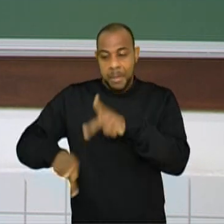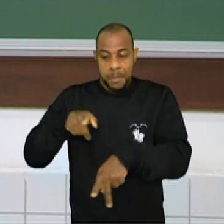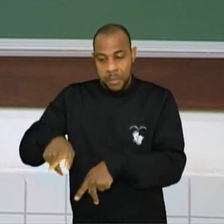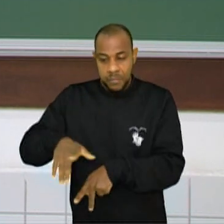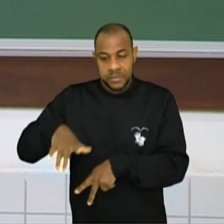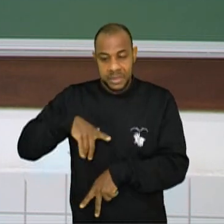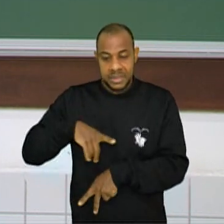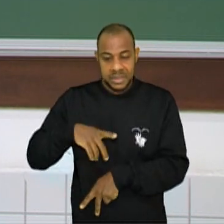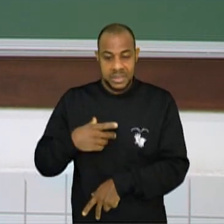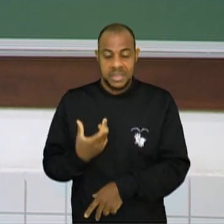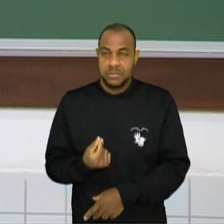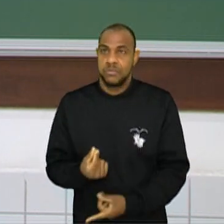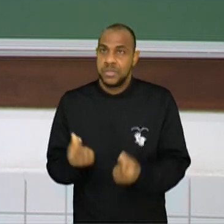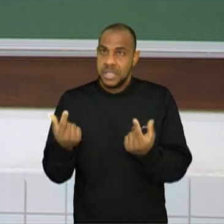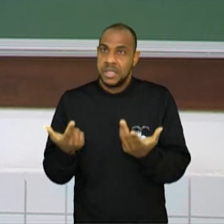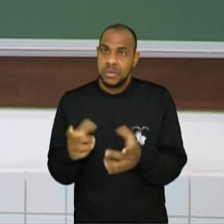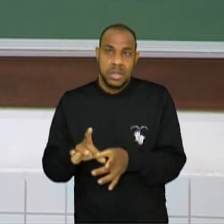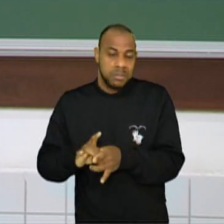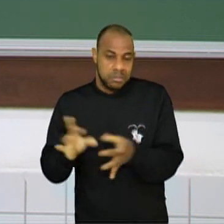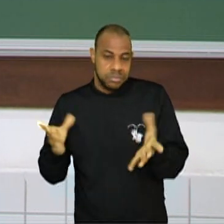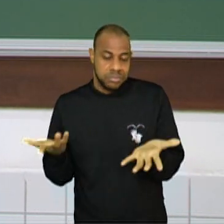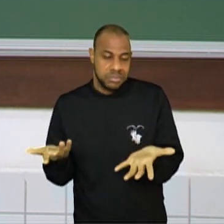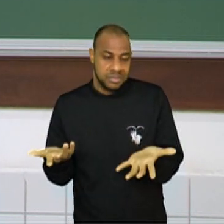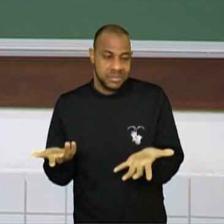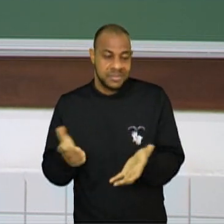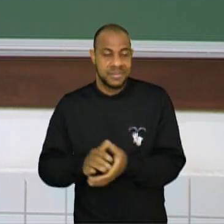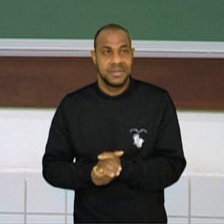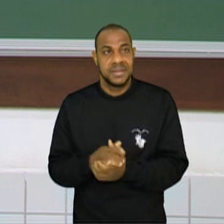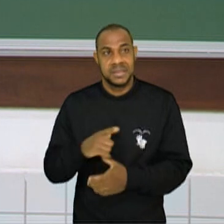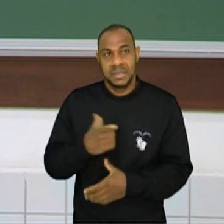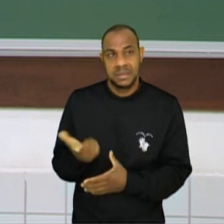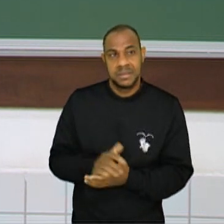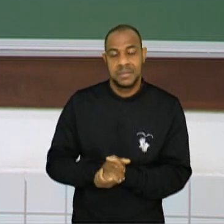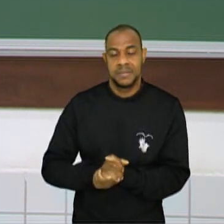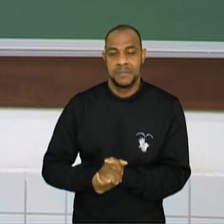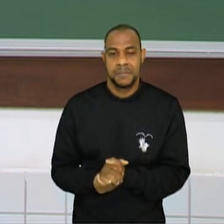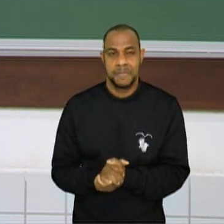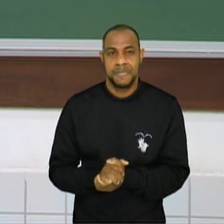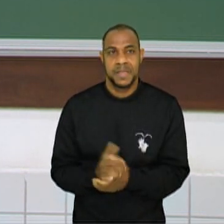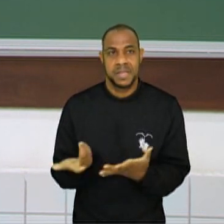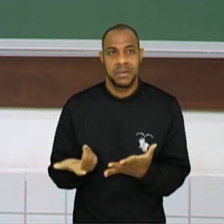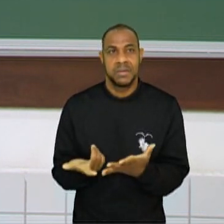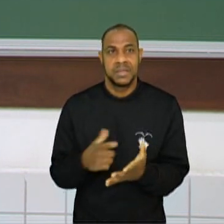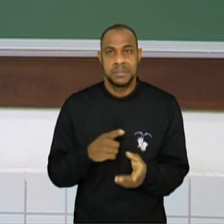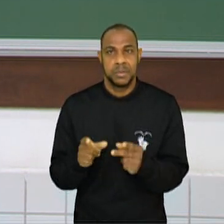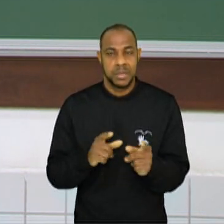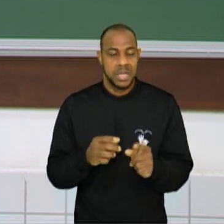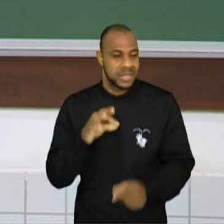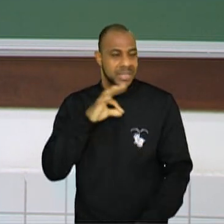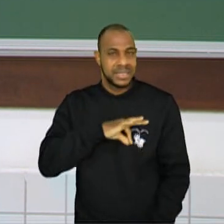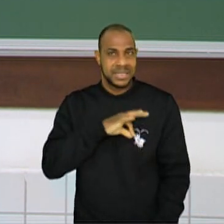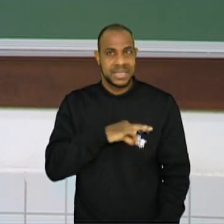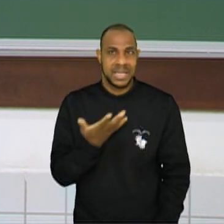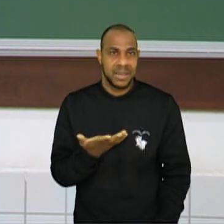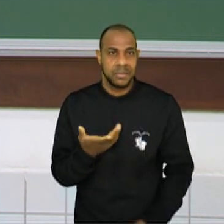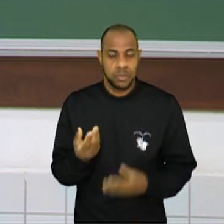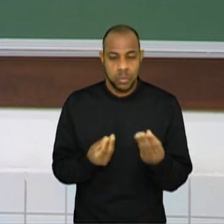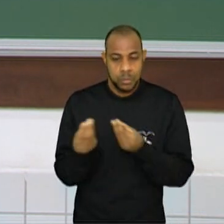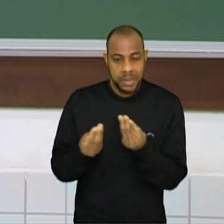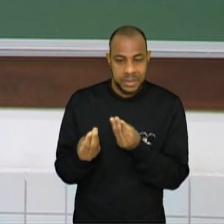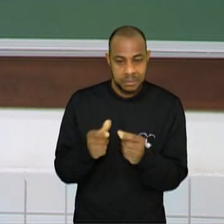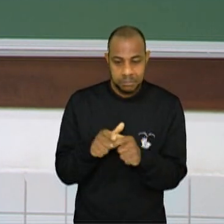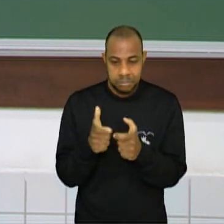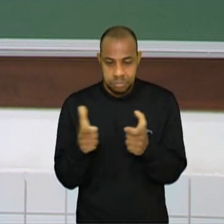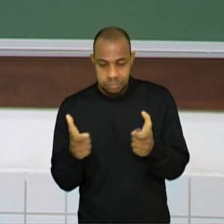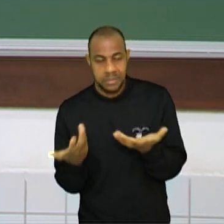dinheiro disponível, os preços costumam subir justamente nessas épocas de reajustes salariais, a não ser que o governo intervenha. E,